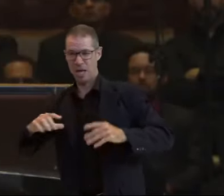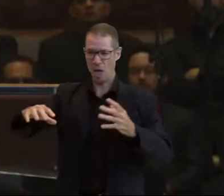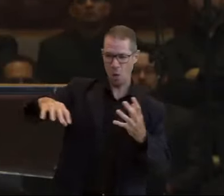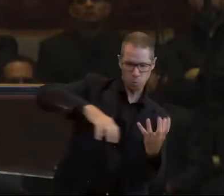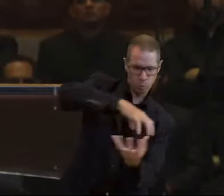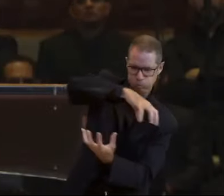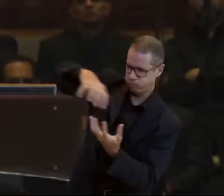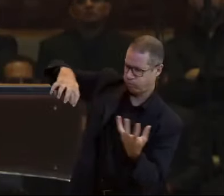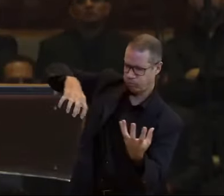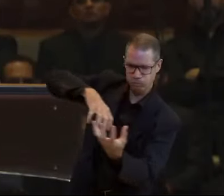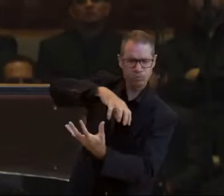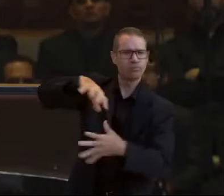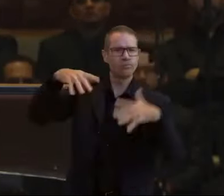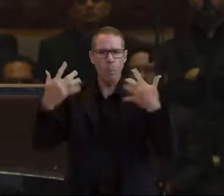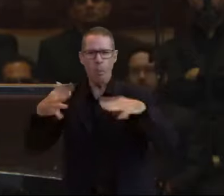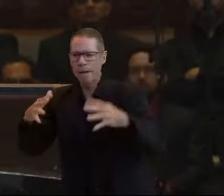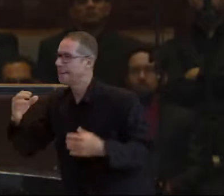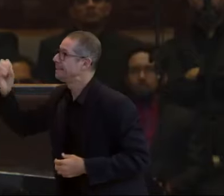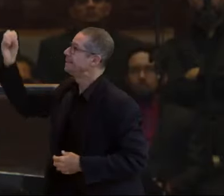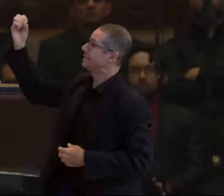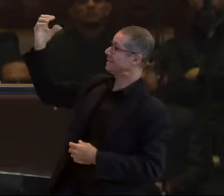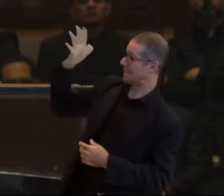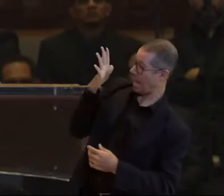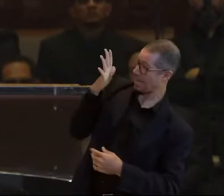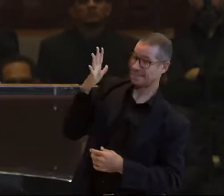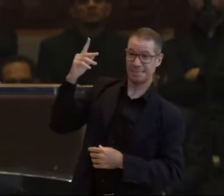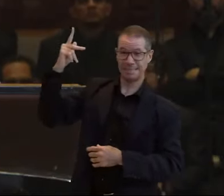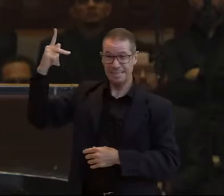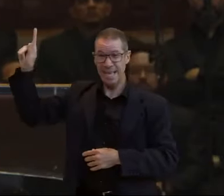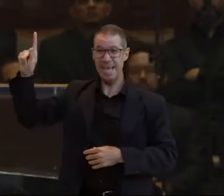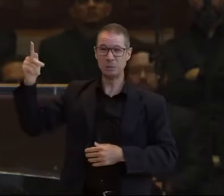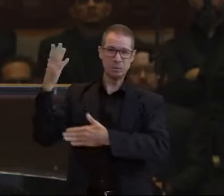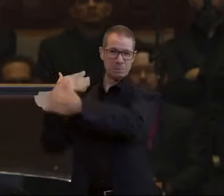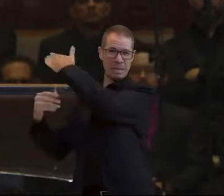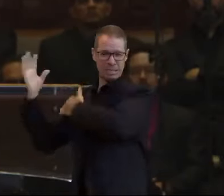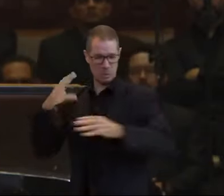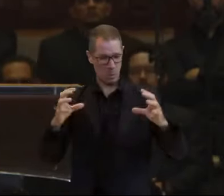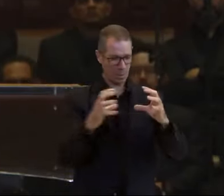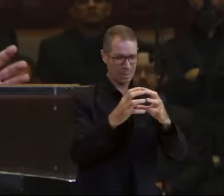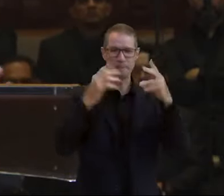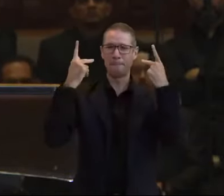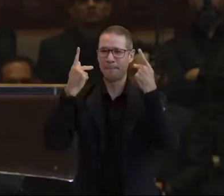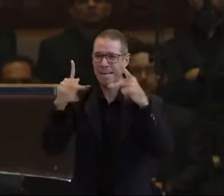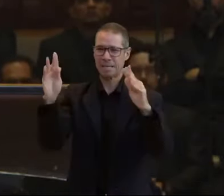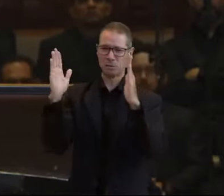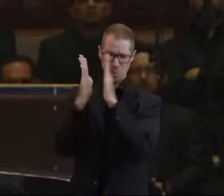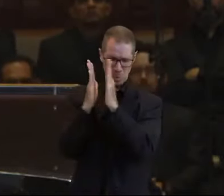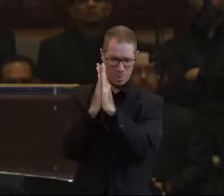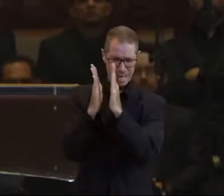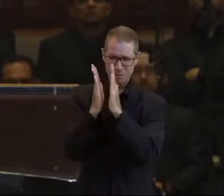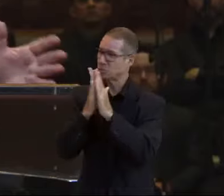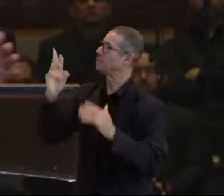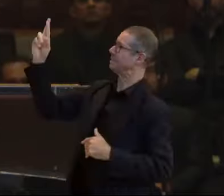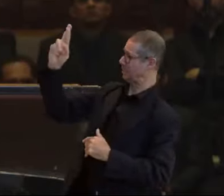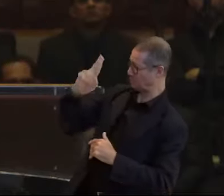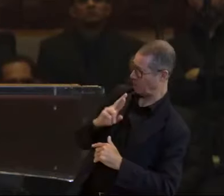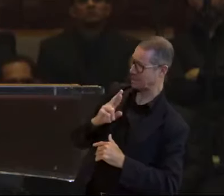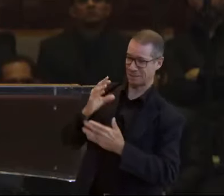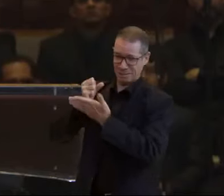manifestação tremenda da graça de Deus no meio deles, nas pregações, nas orações respondidas,